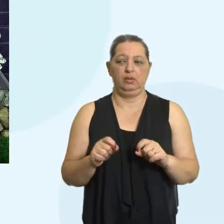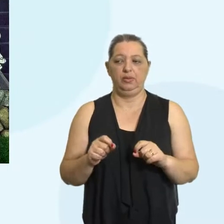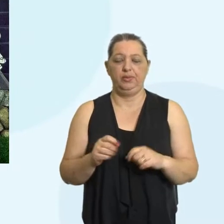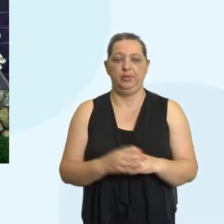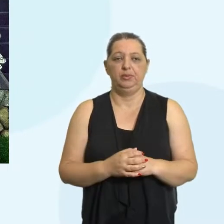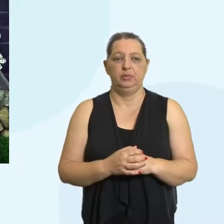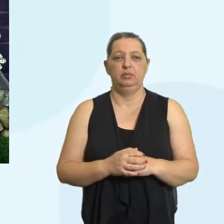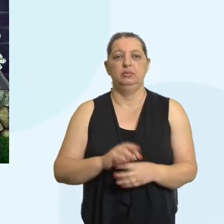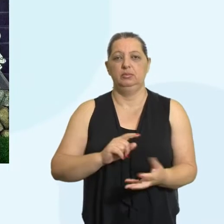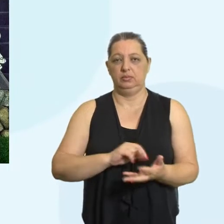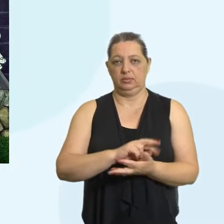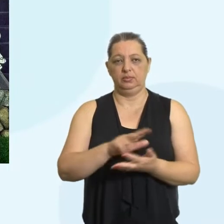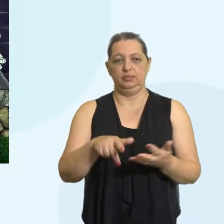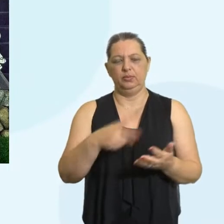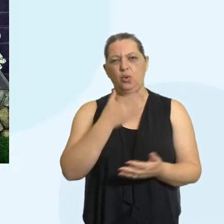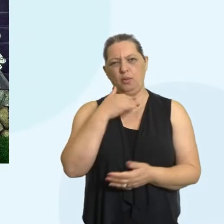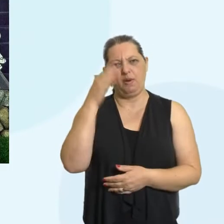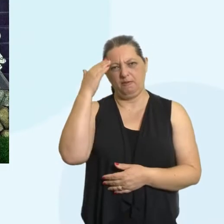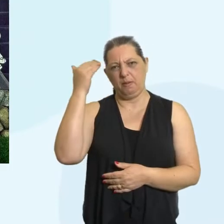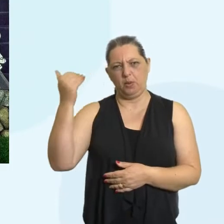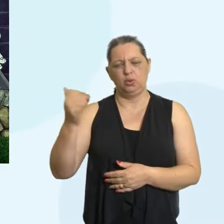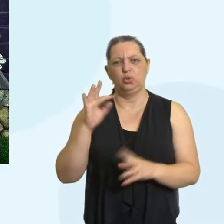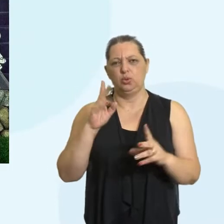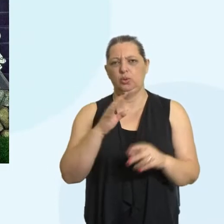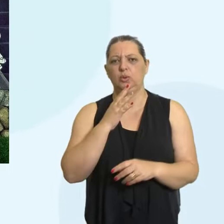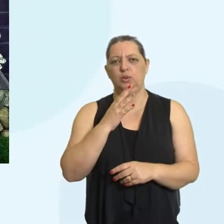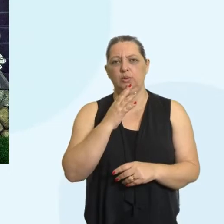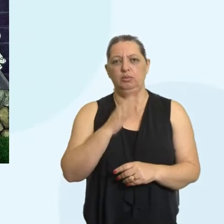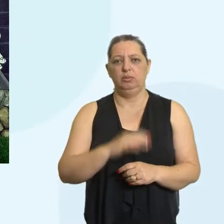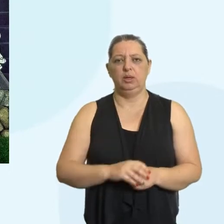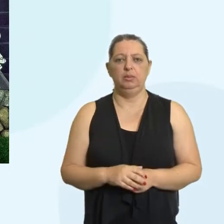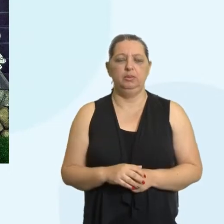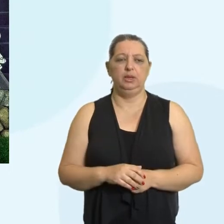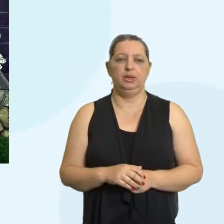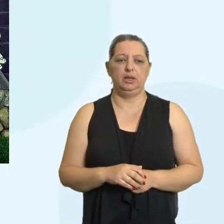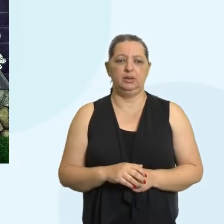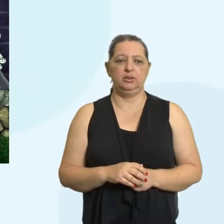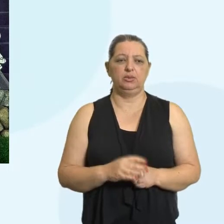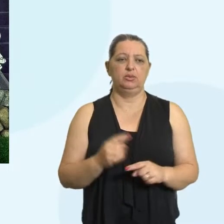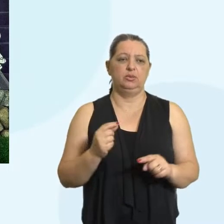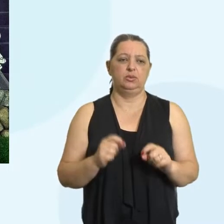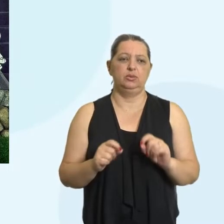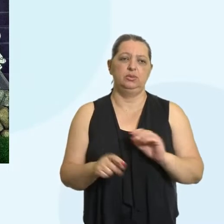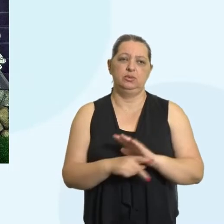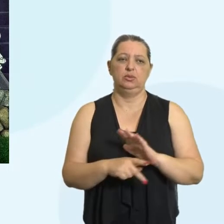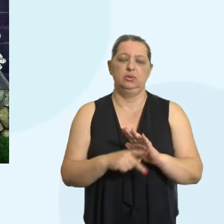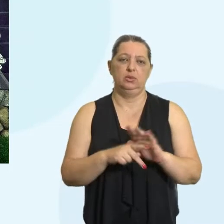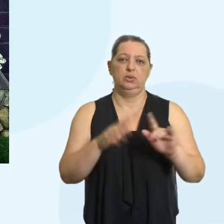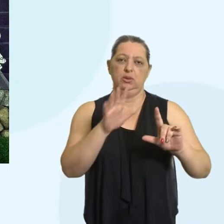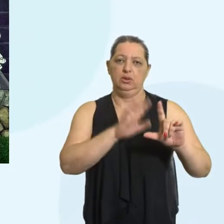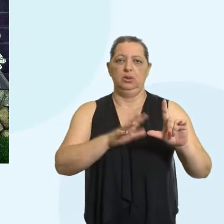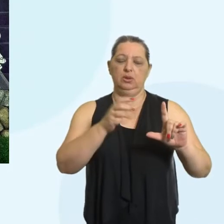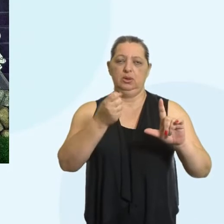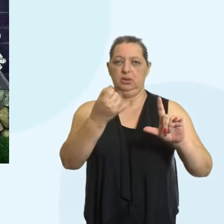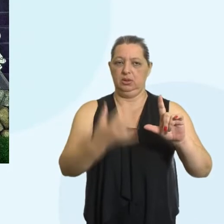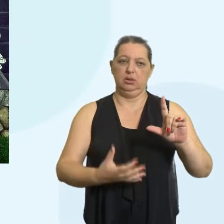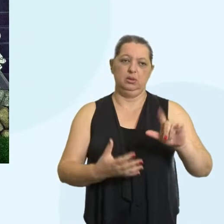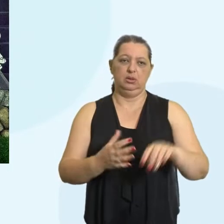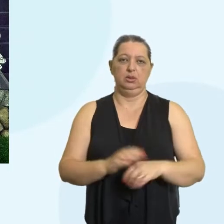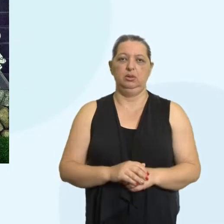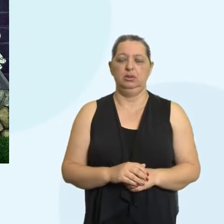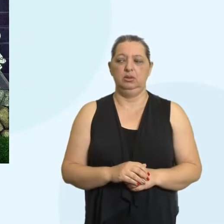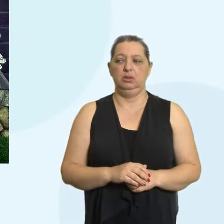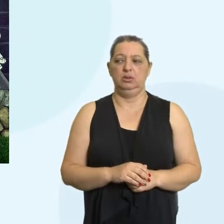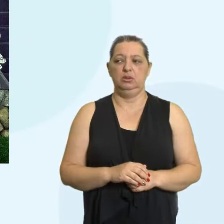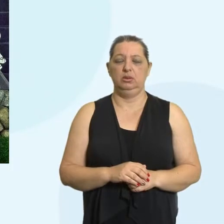cubismo e tudo mais todo mundo conhece acredita é uma obra gigantesca E aí fazendo a descrição da imagem Tanto para quem tem